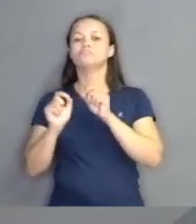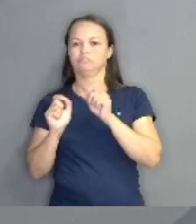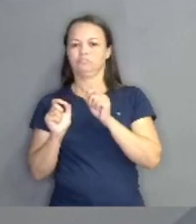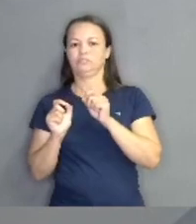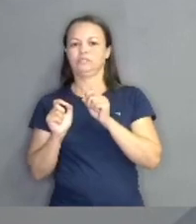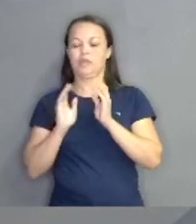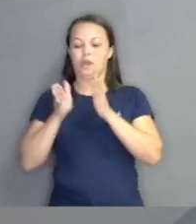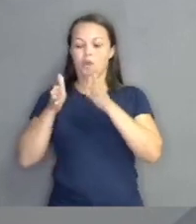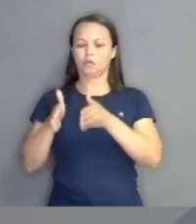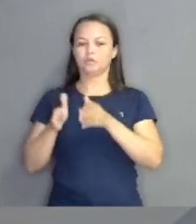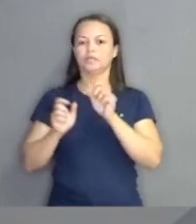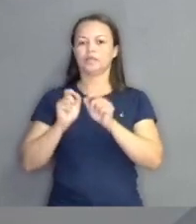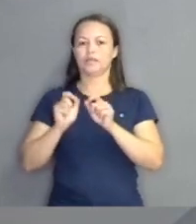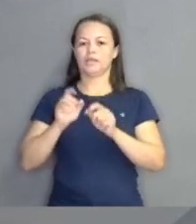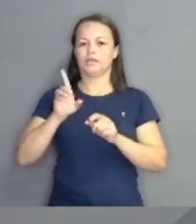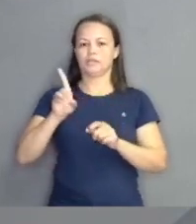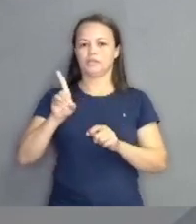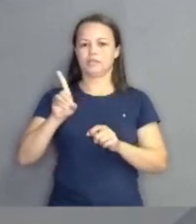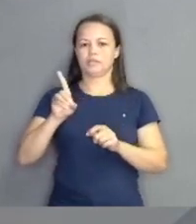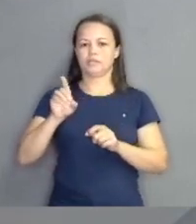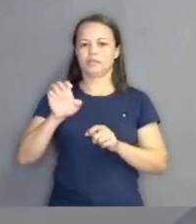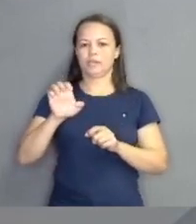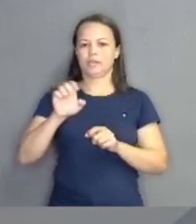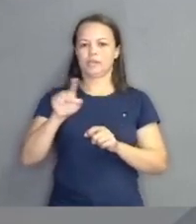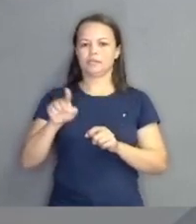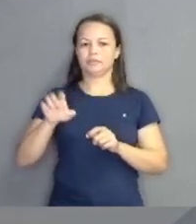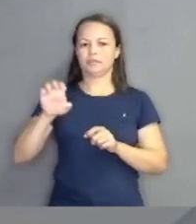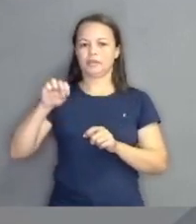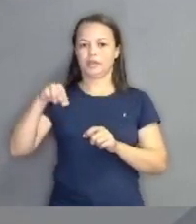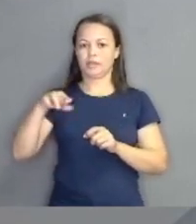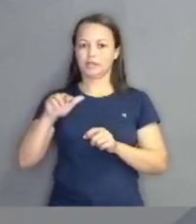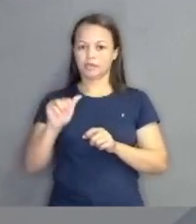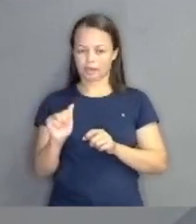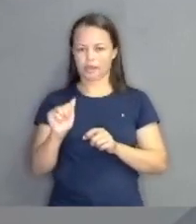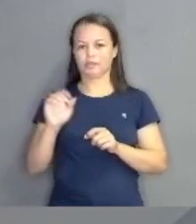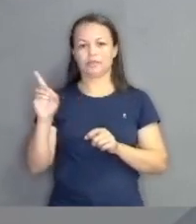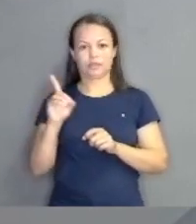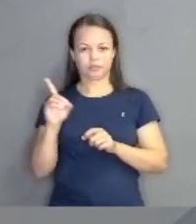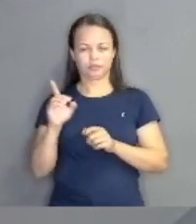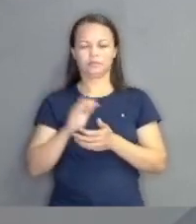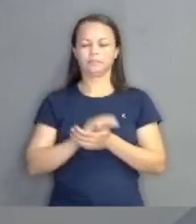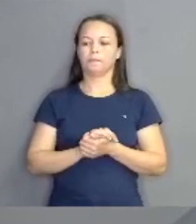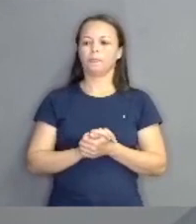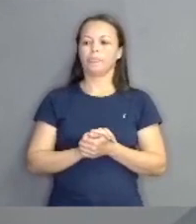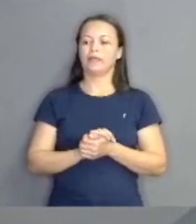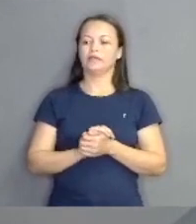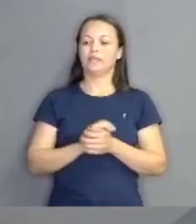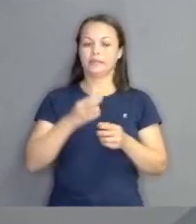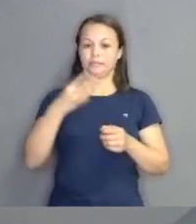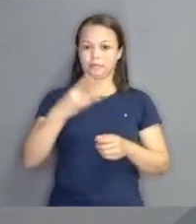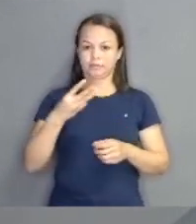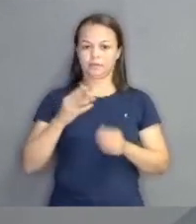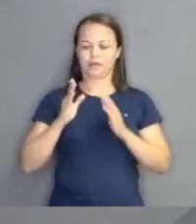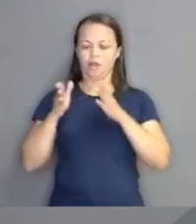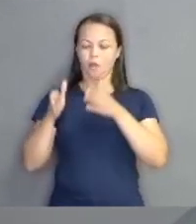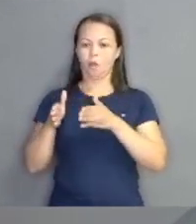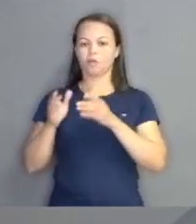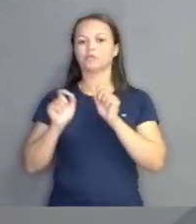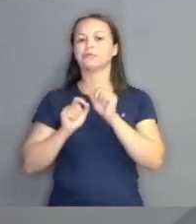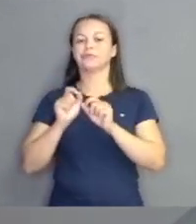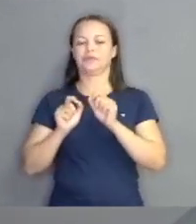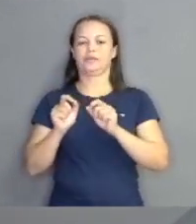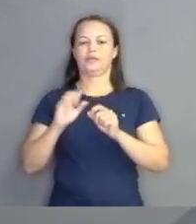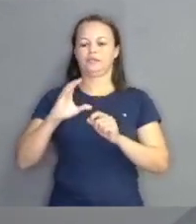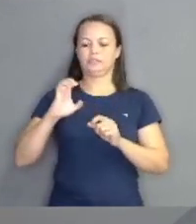dezenas, ok? Quando passamos para a terceira ordem, que é a ordem de centenas, ó, os